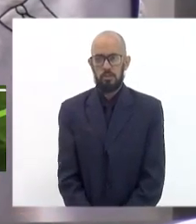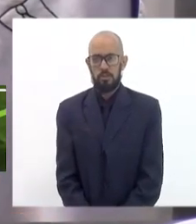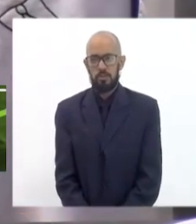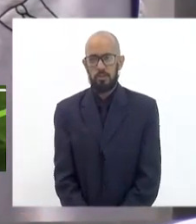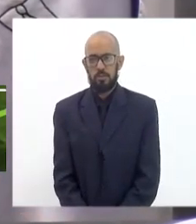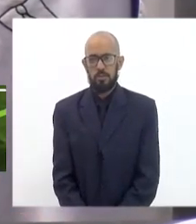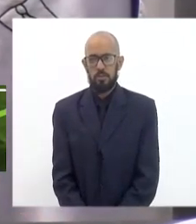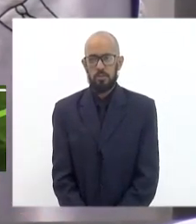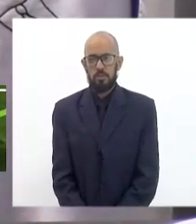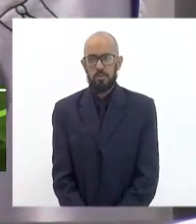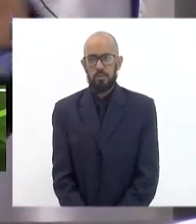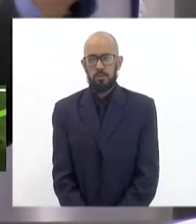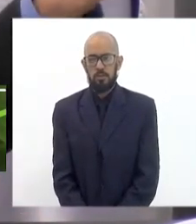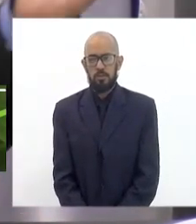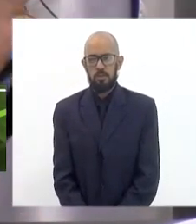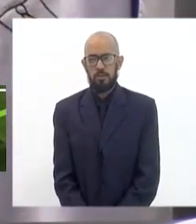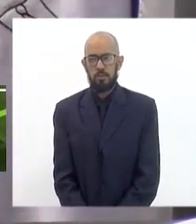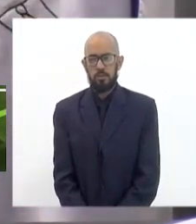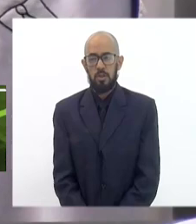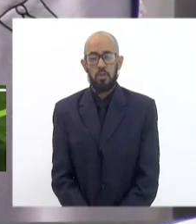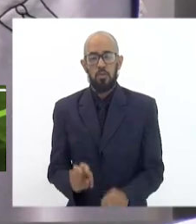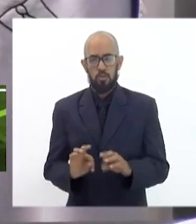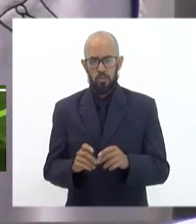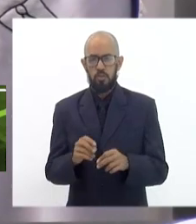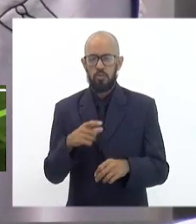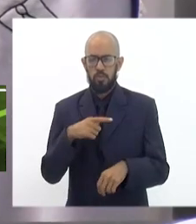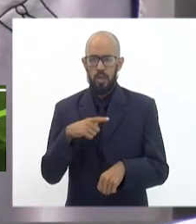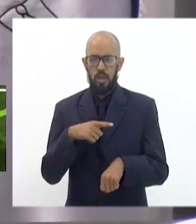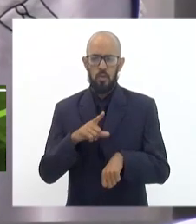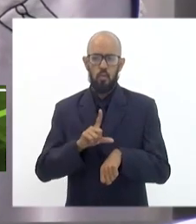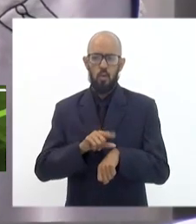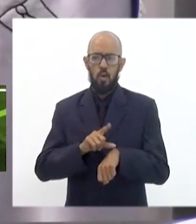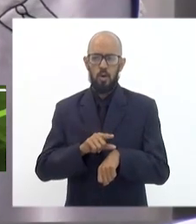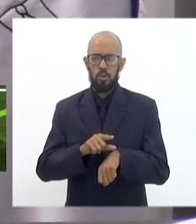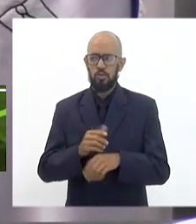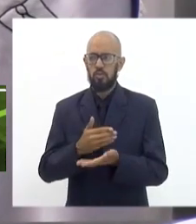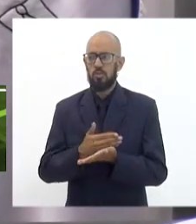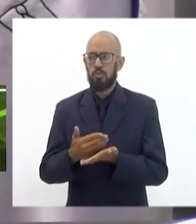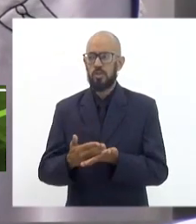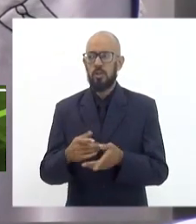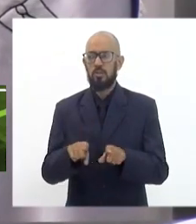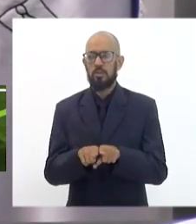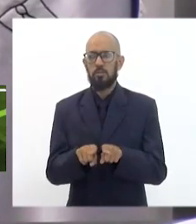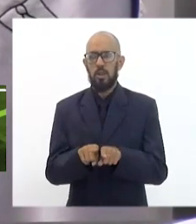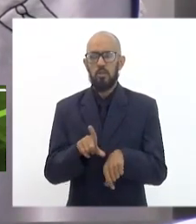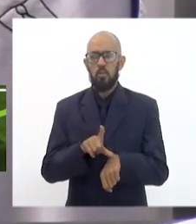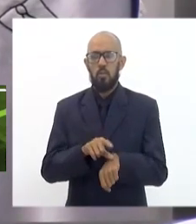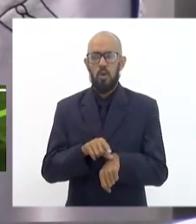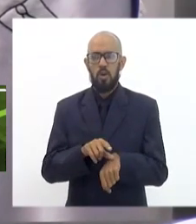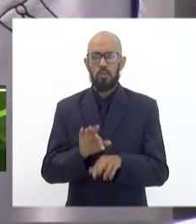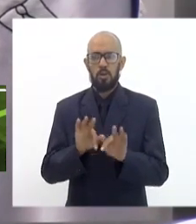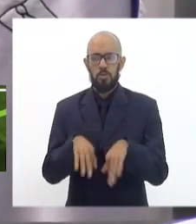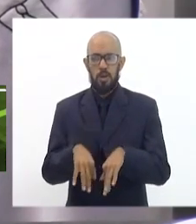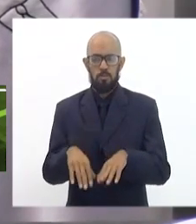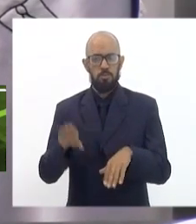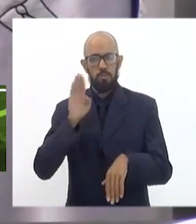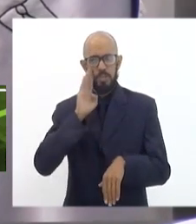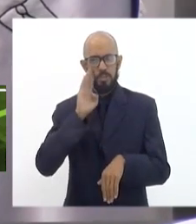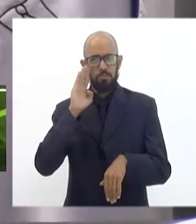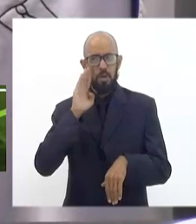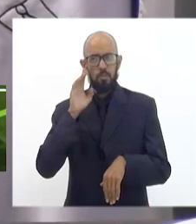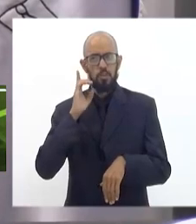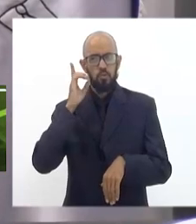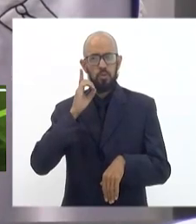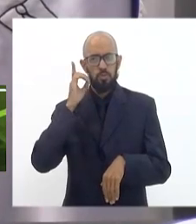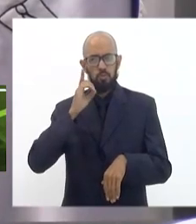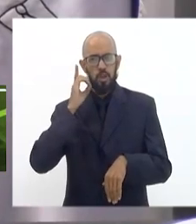iniciar e hora de acabar porque senão a gente principalmente com deputados e eu sou